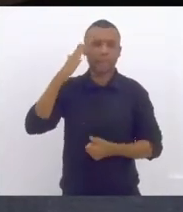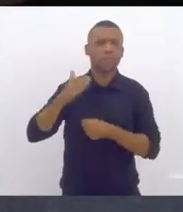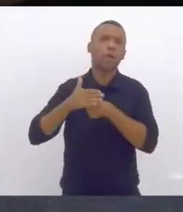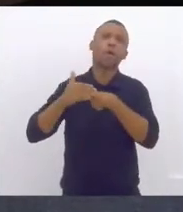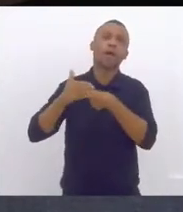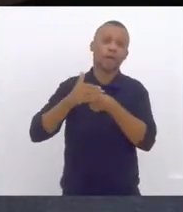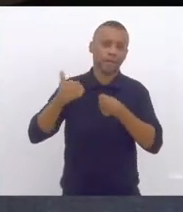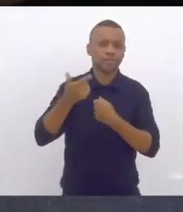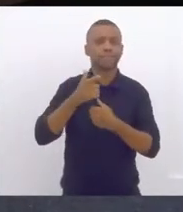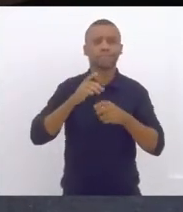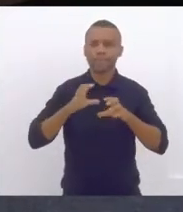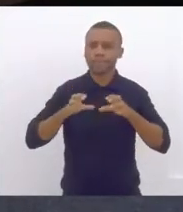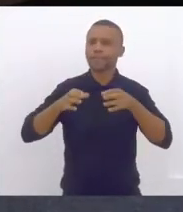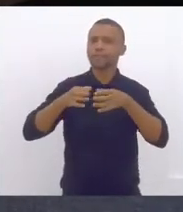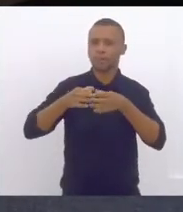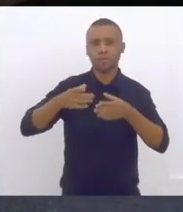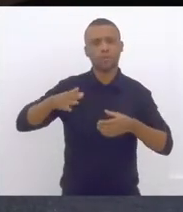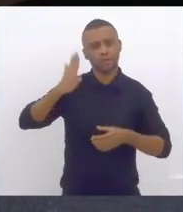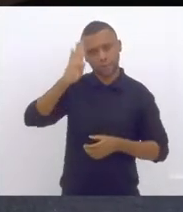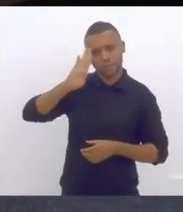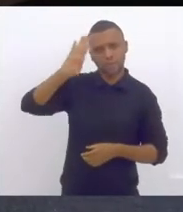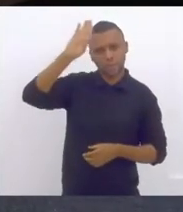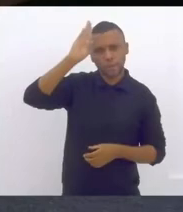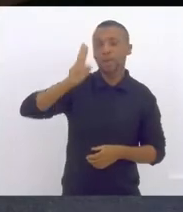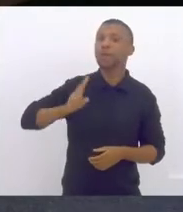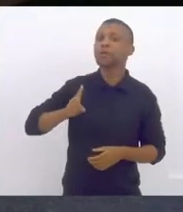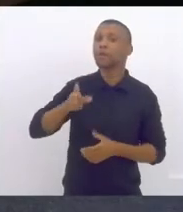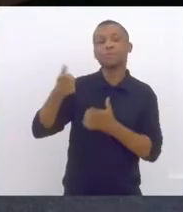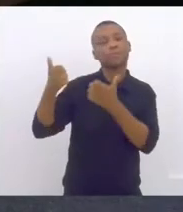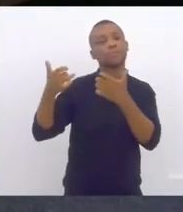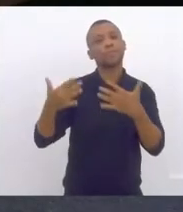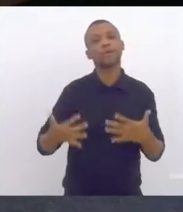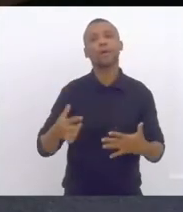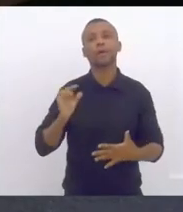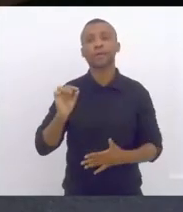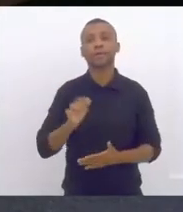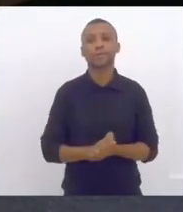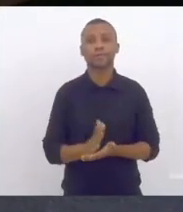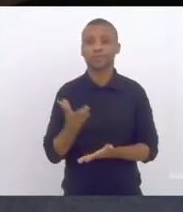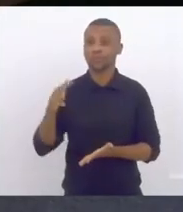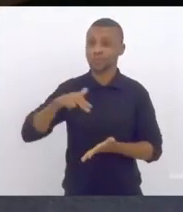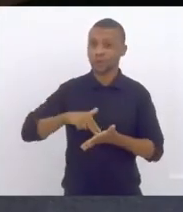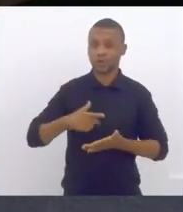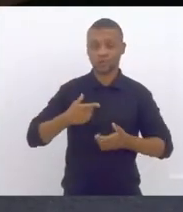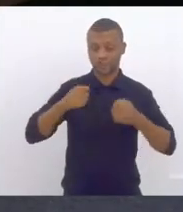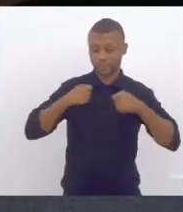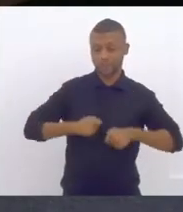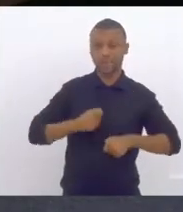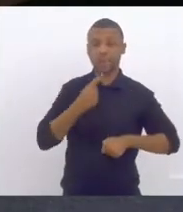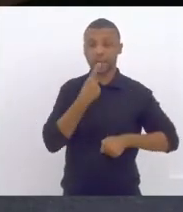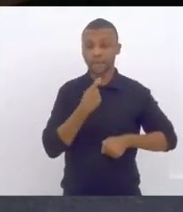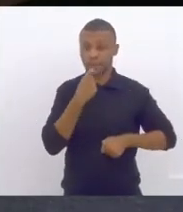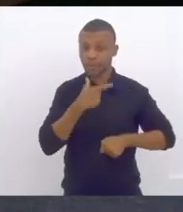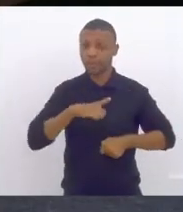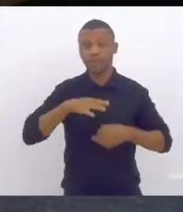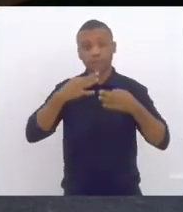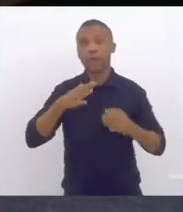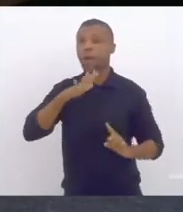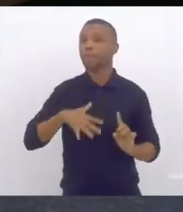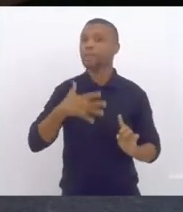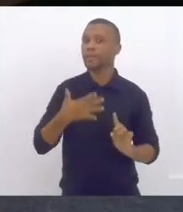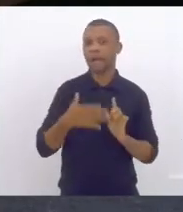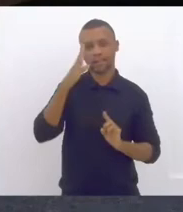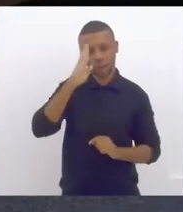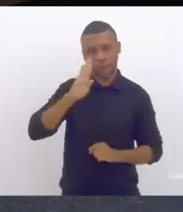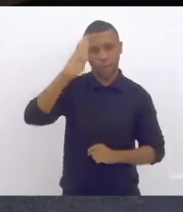por essa corporação. Eu sempre digo, presidente, que quando estou vestida de vermelho, com certeza estou em homenagem ao Corpo